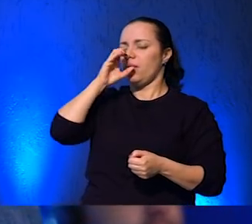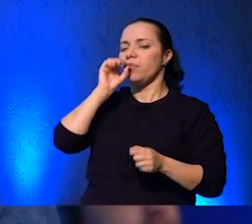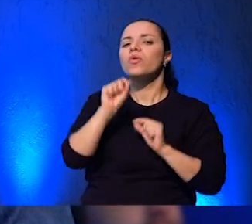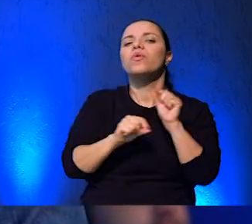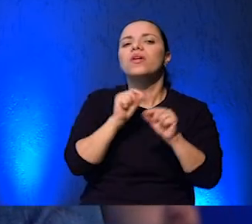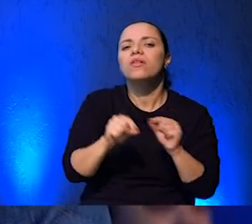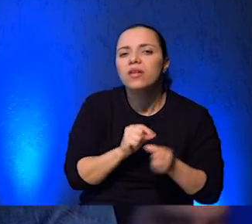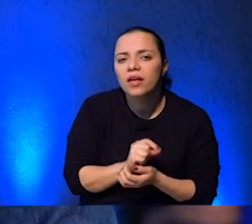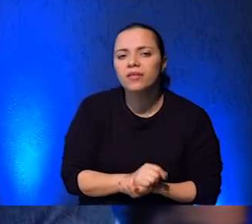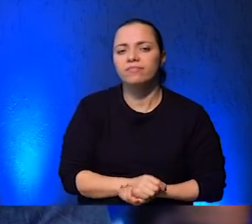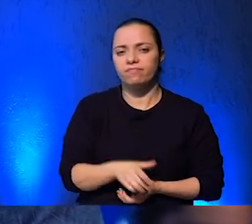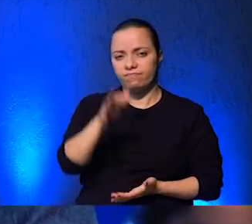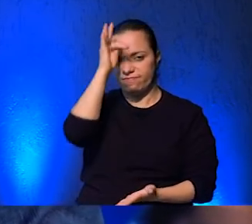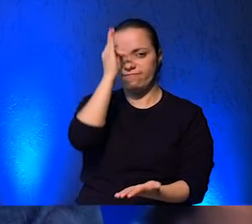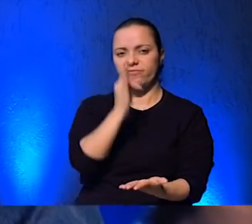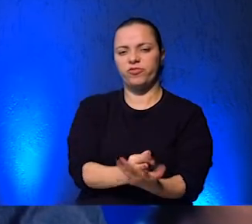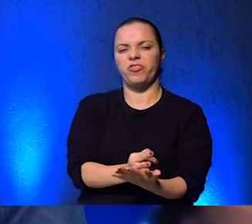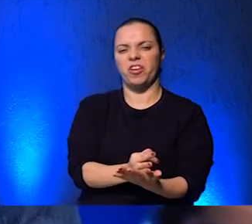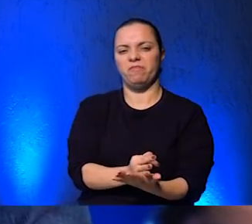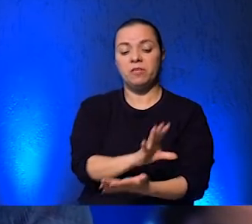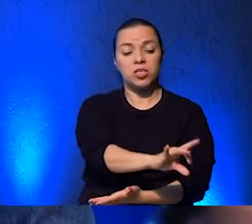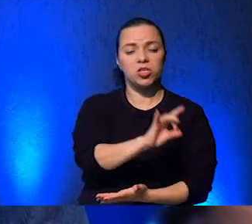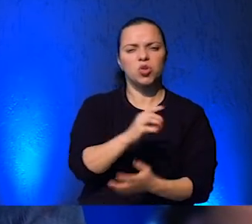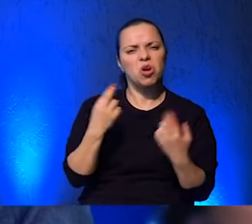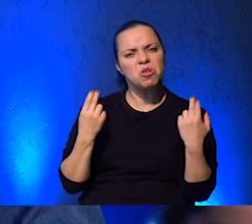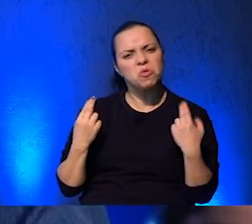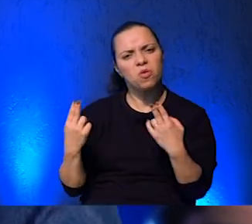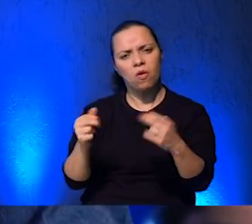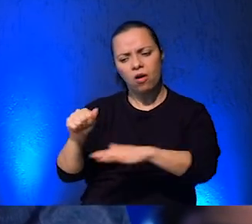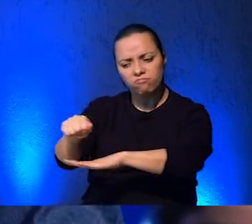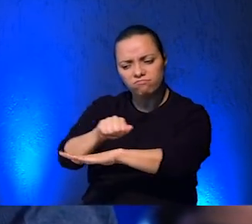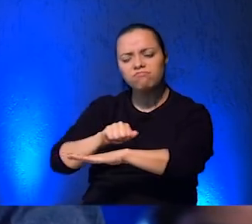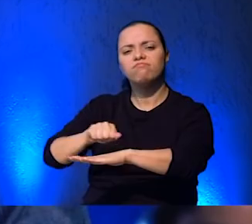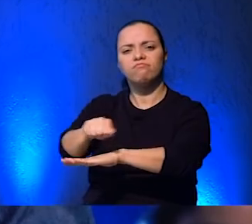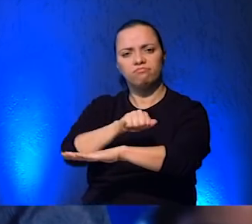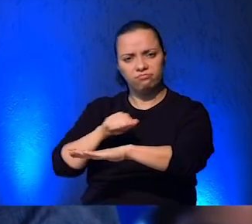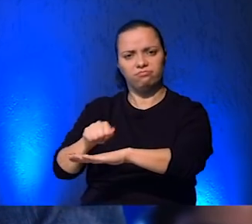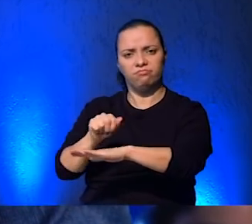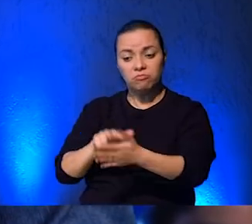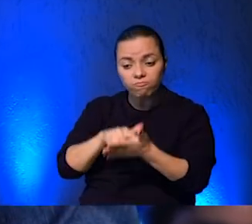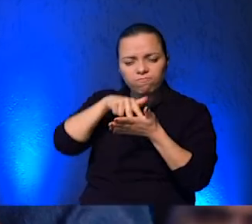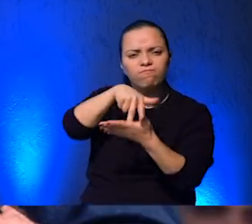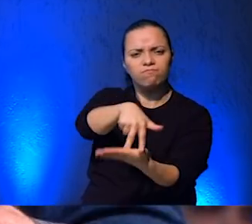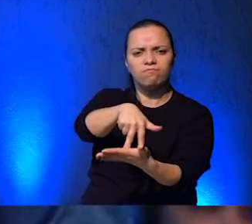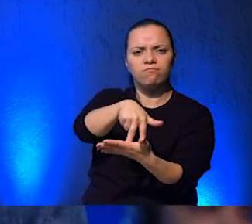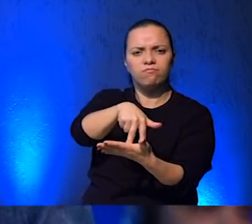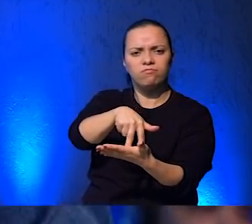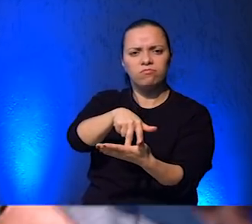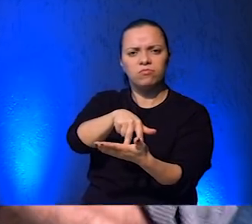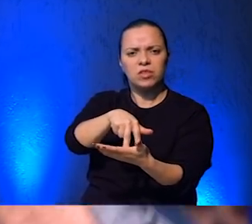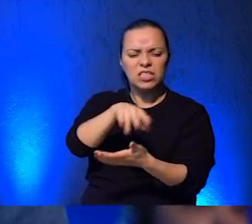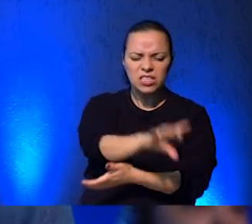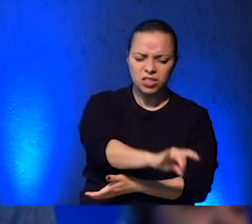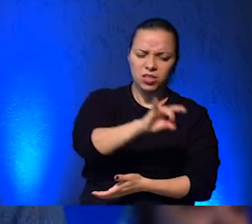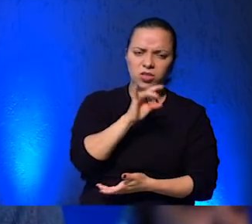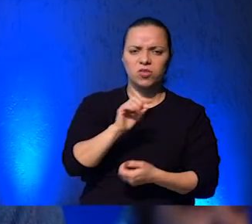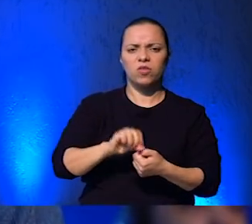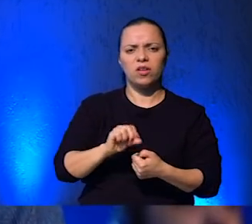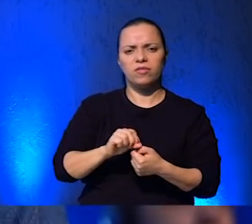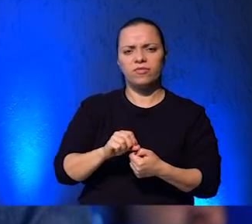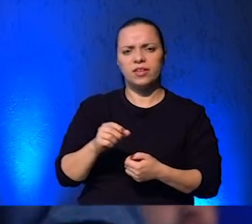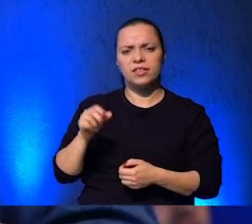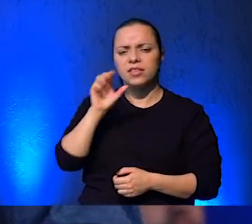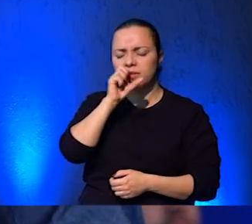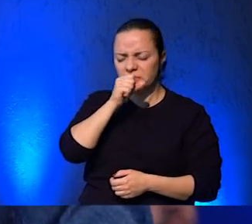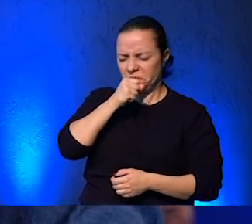fé como abraão decida fazer uma limonada e decida meu deus essa situação ela esta acontecendo agora é a